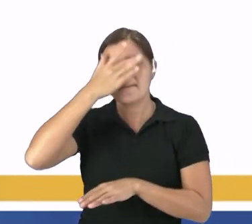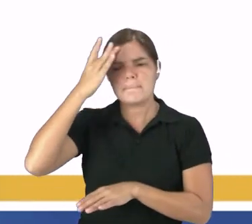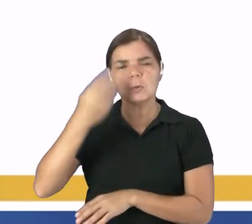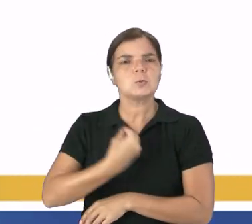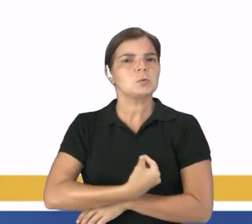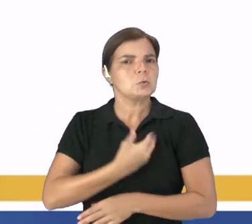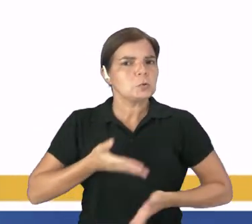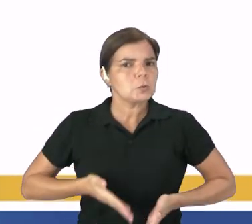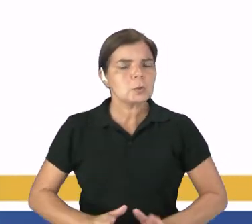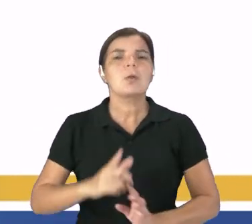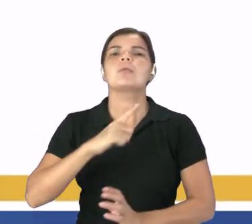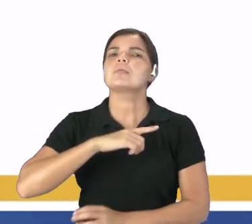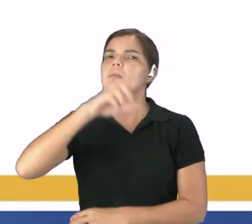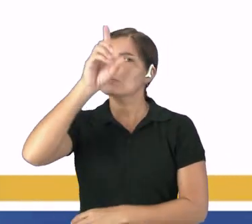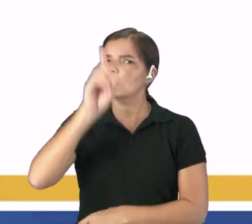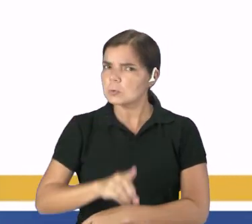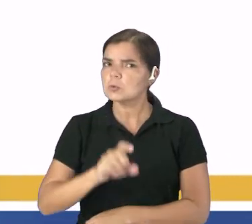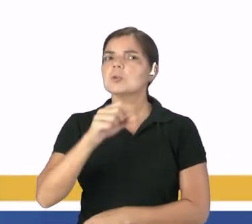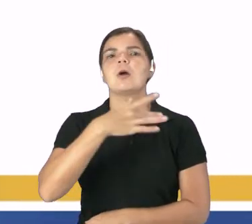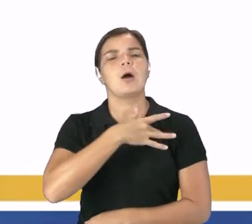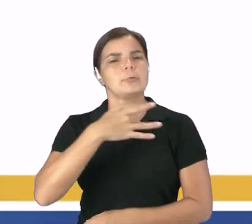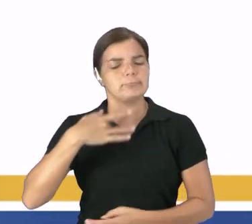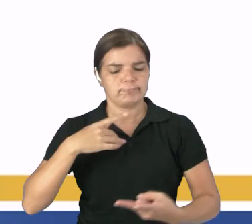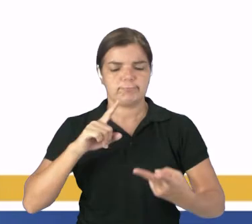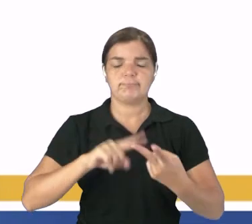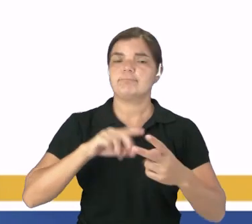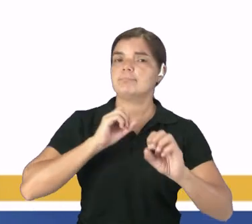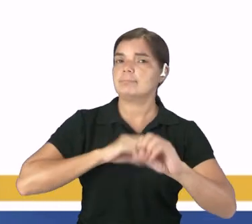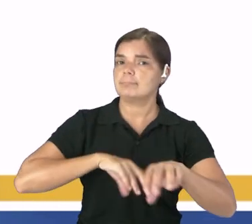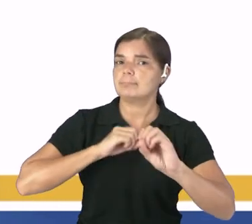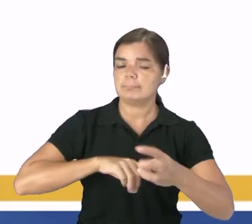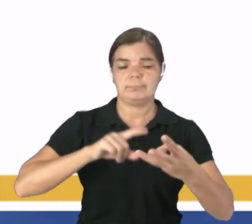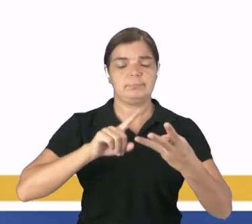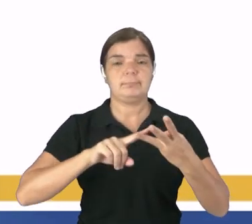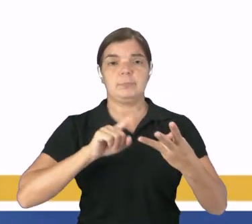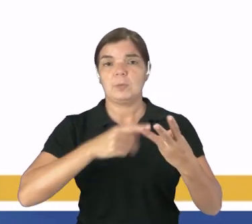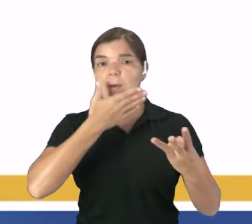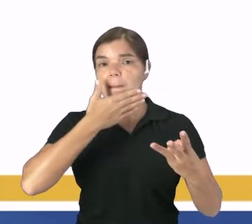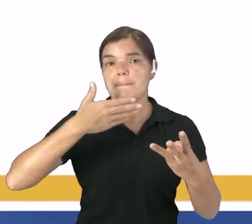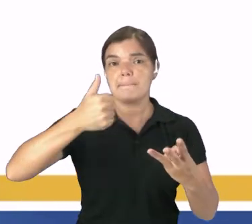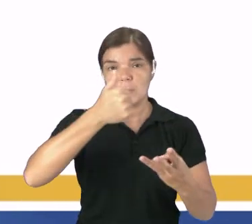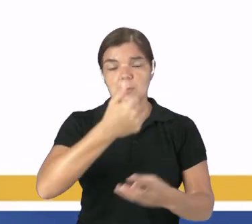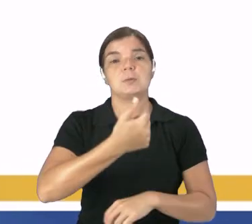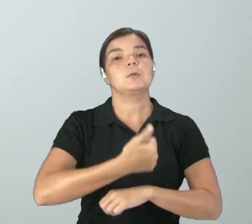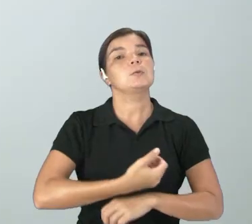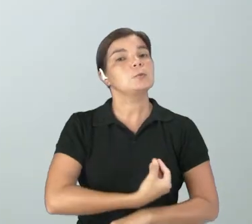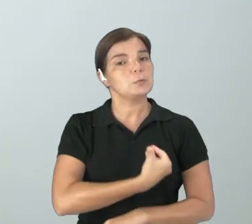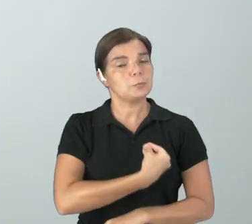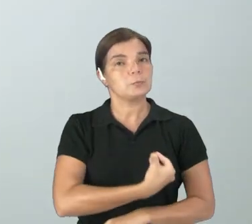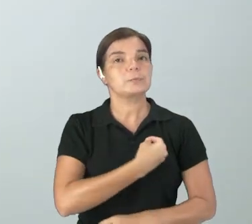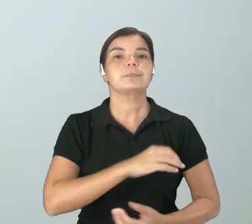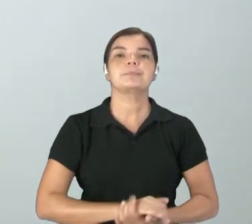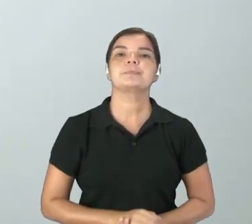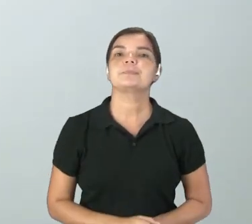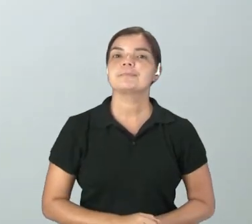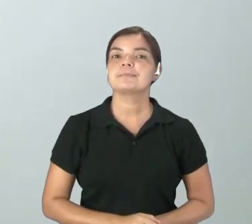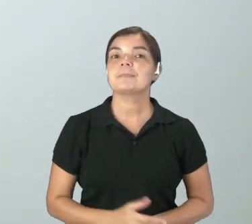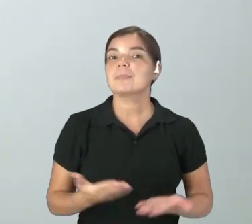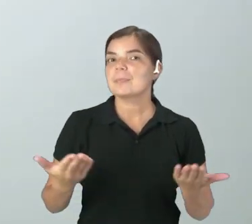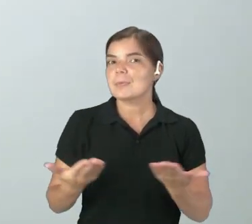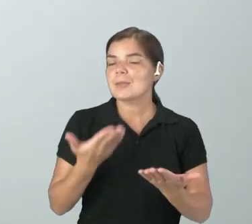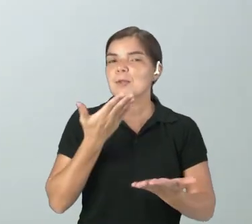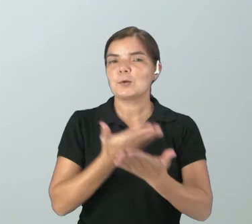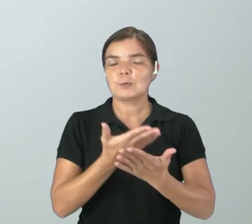da posição social em que você nasceu, você tem direito à saúde, você tem direito à educação, você tem direito a melhores condições de vida, tá bom?